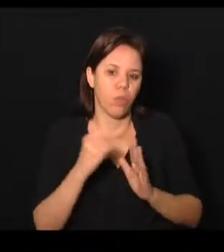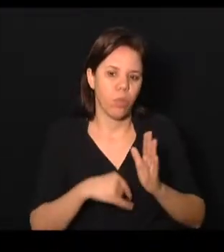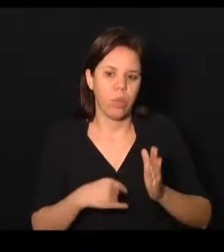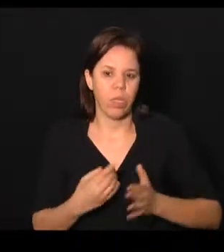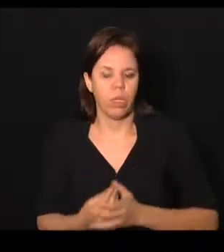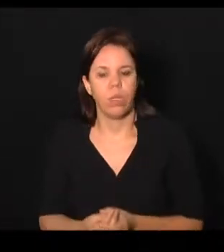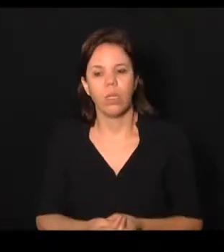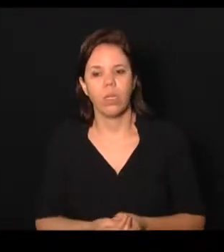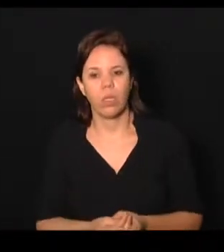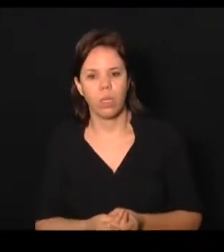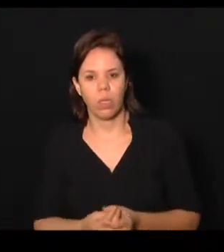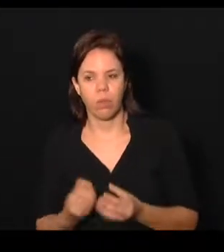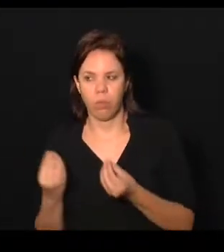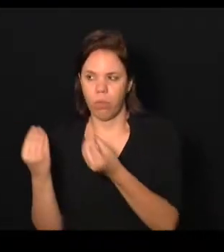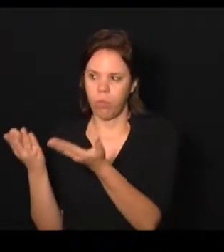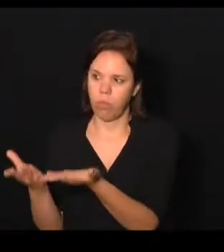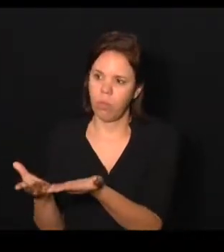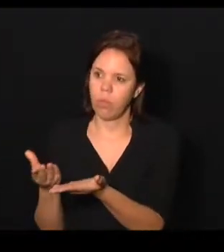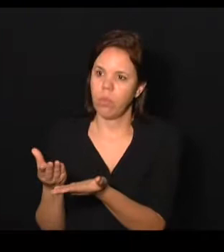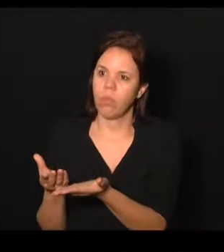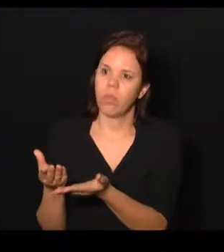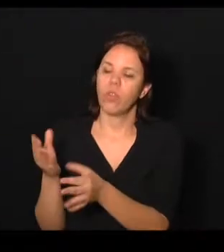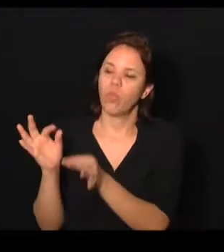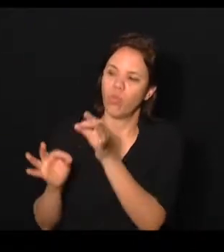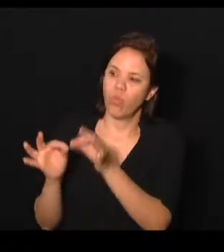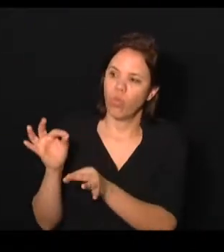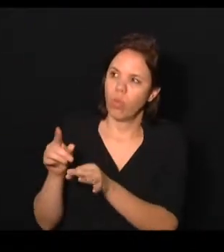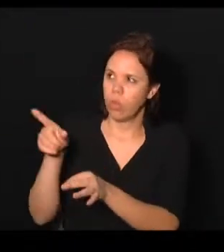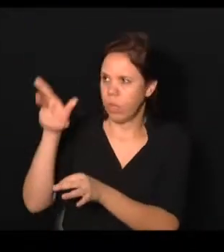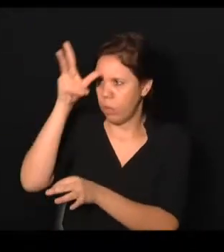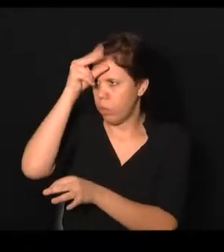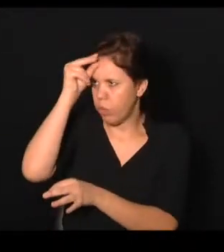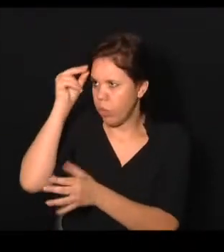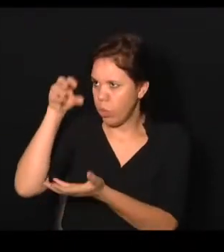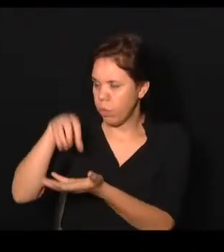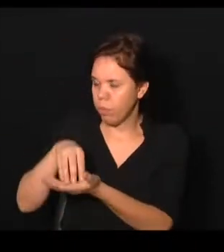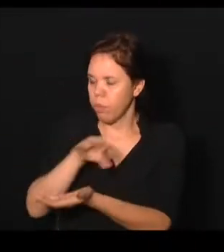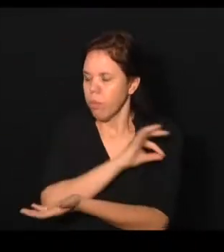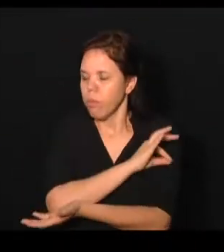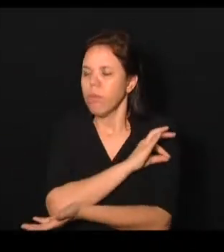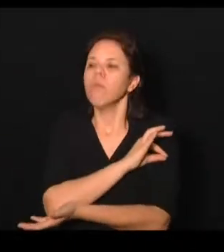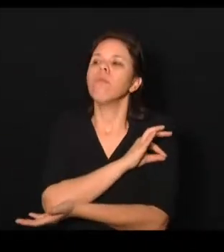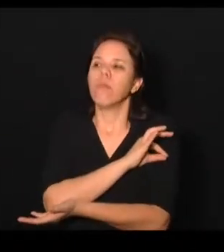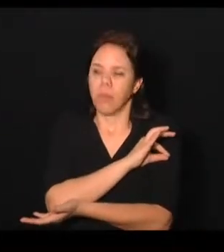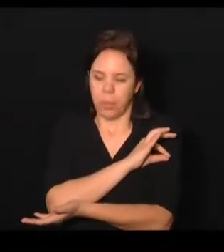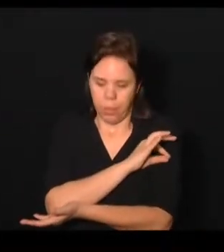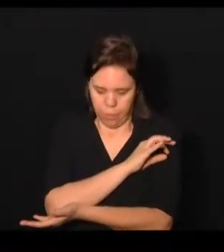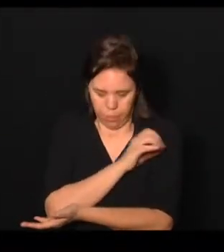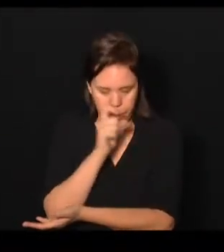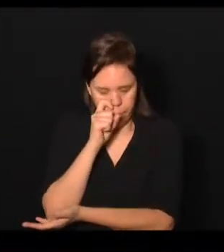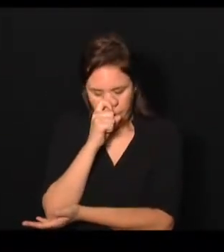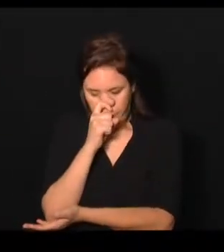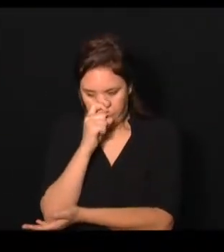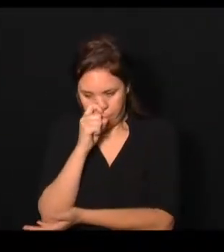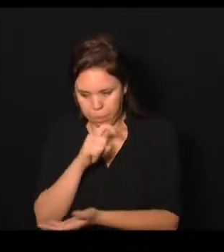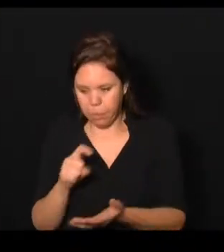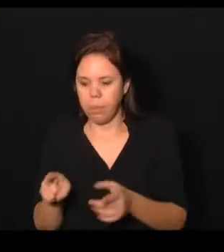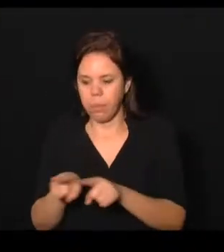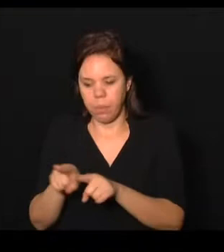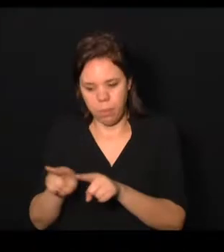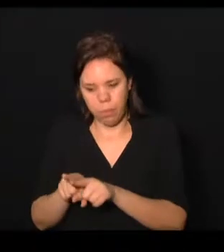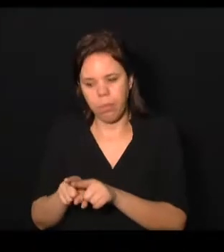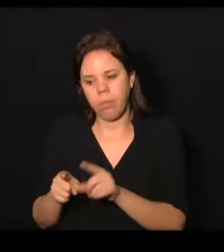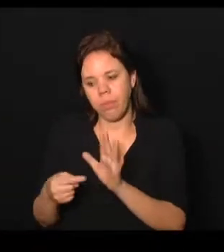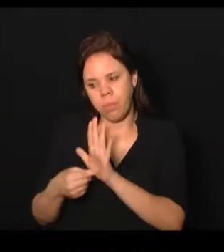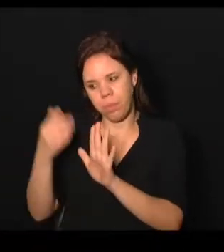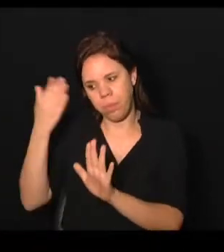mandamos para o jurídico da prefeitura, que acatou plenamente, e aí, a partir de agora, foi estabelecido assim, até a publicação